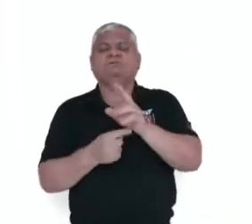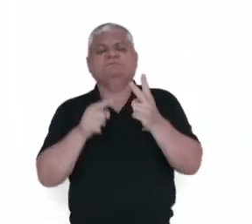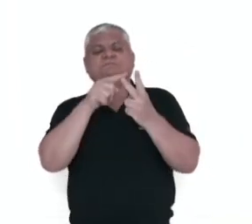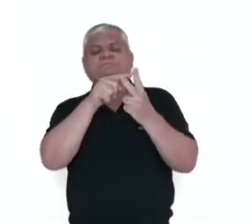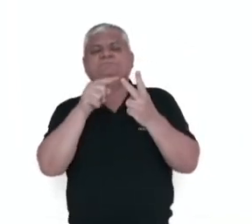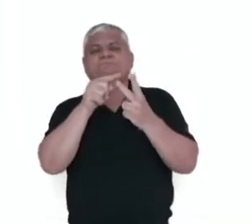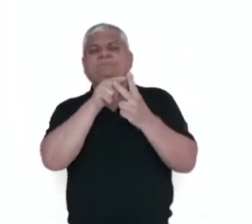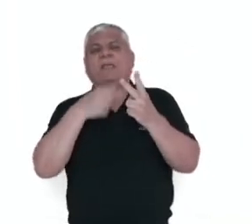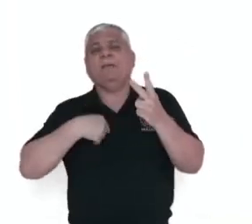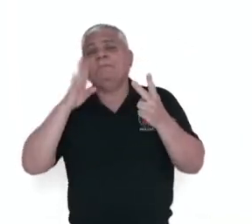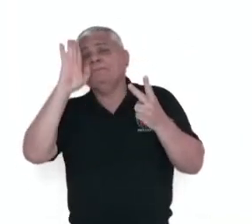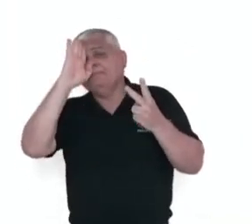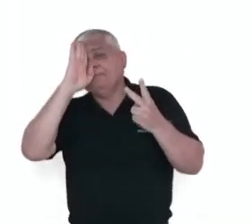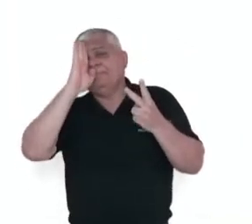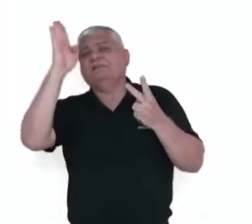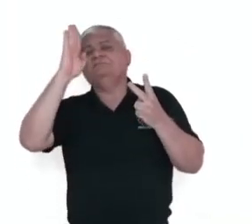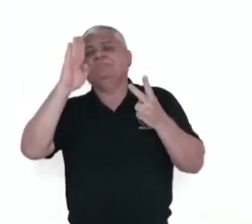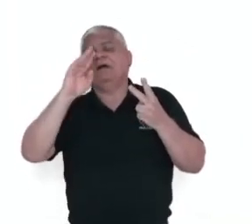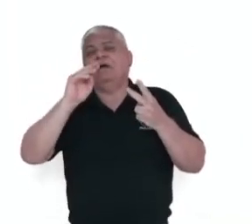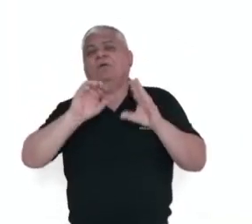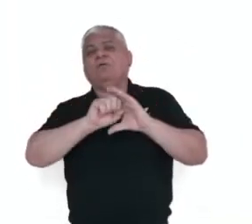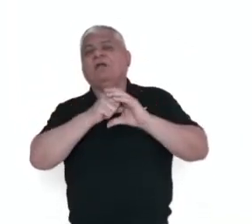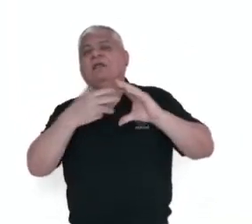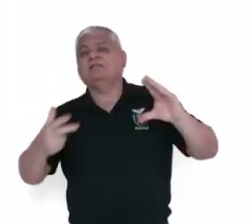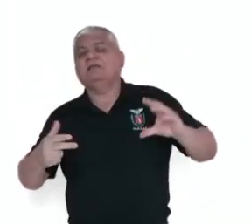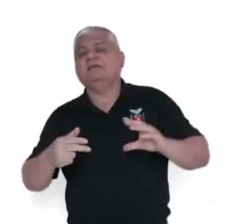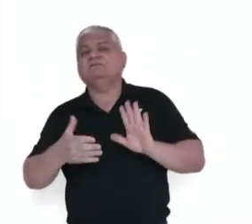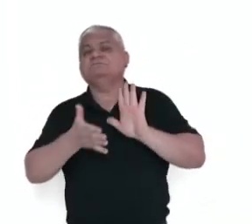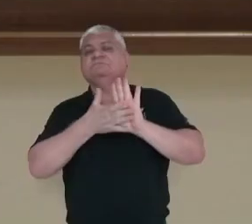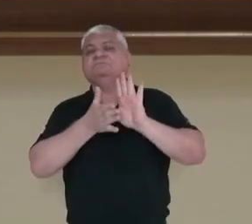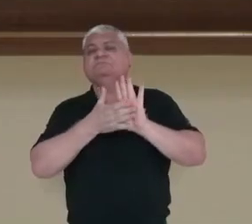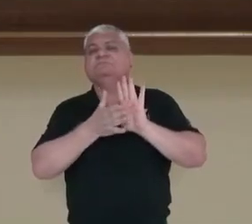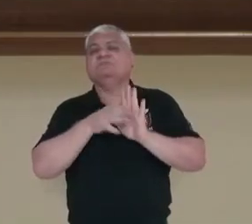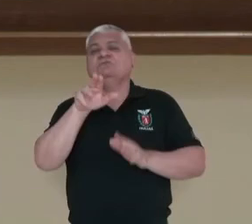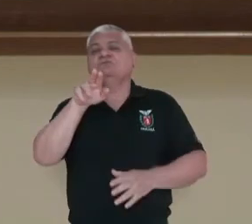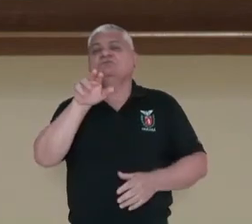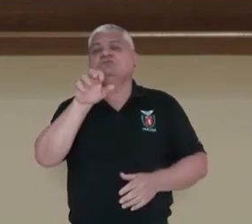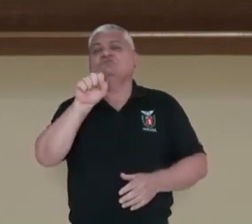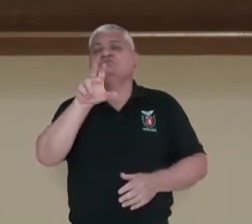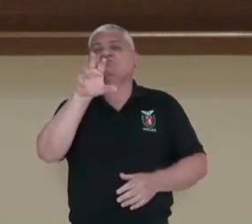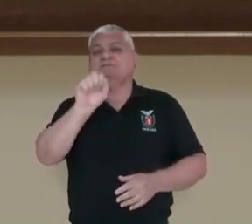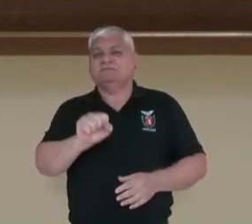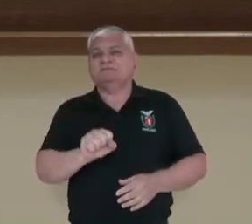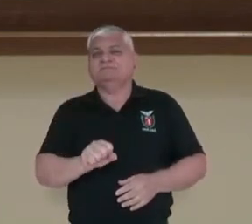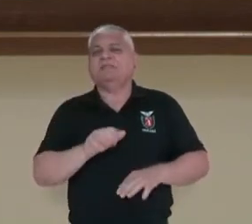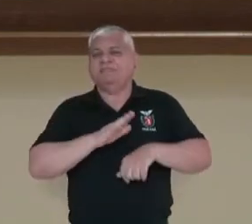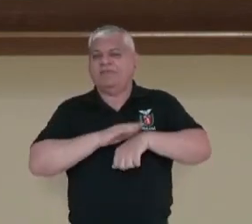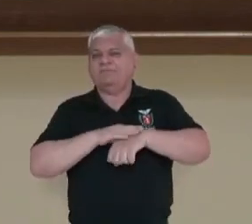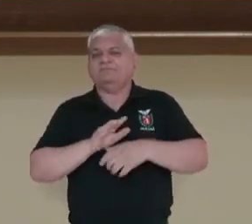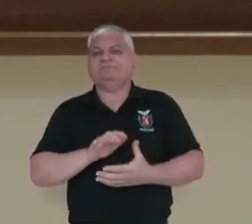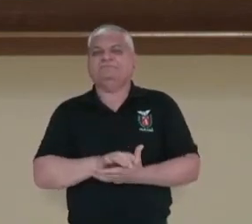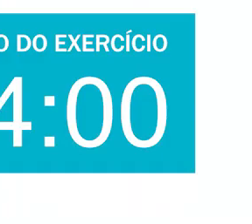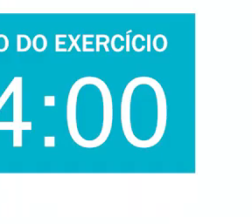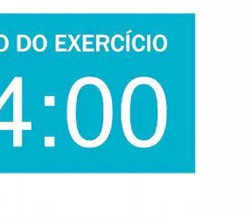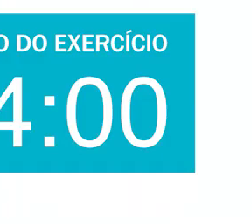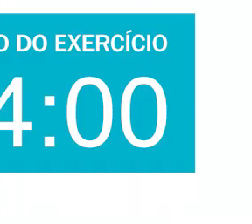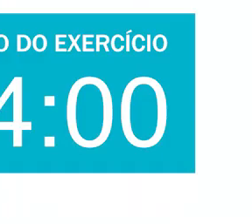principais características dessa política pública. Excelente questão, tempinho para vocês.